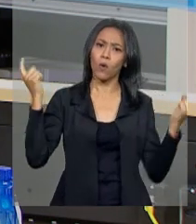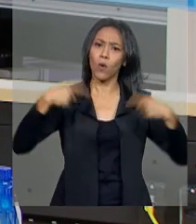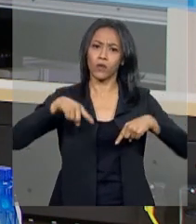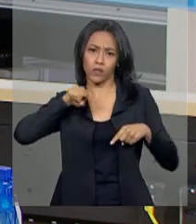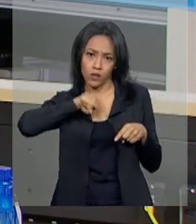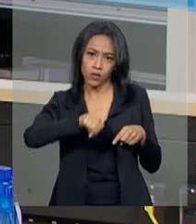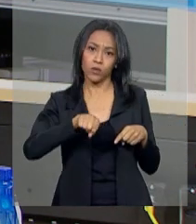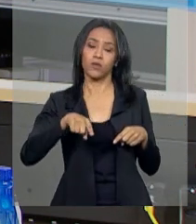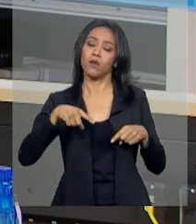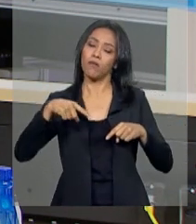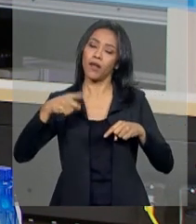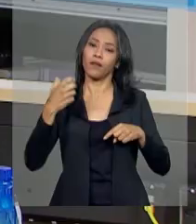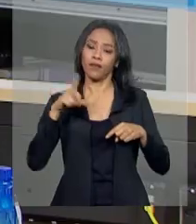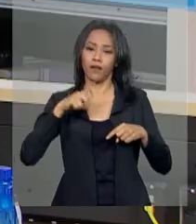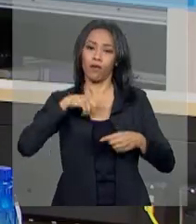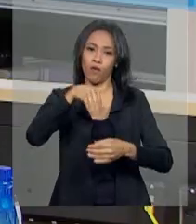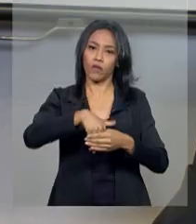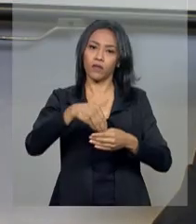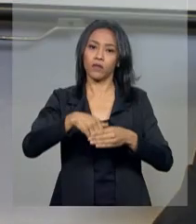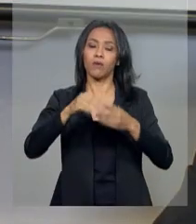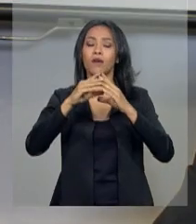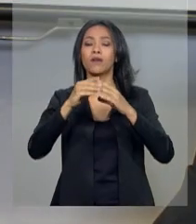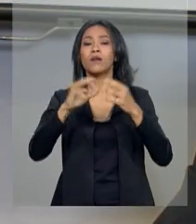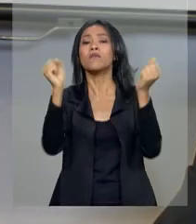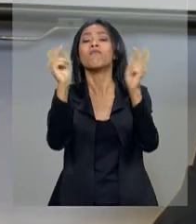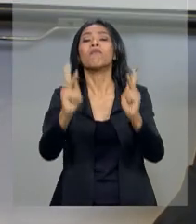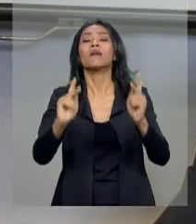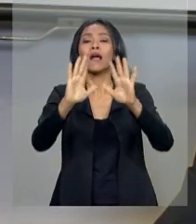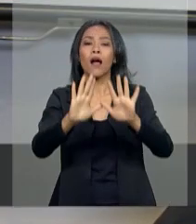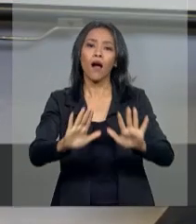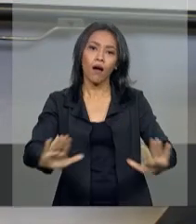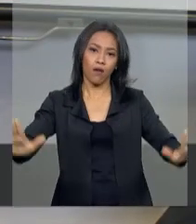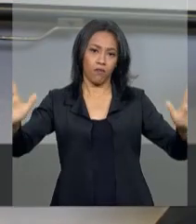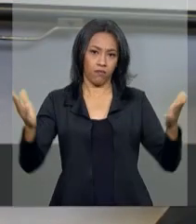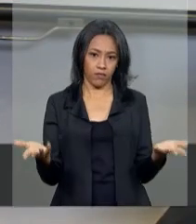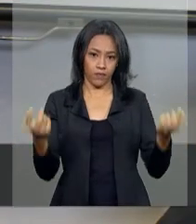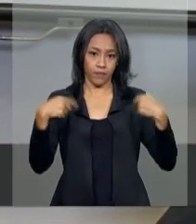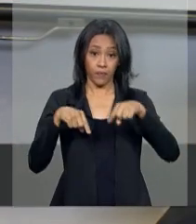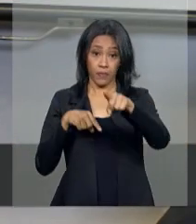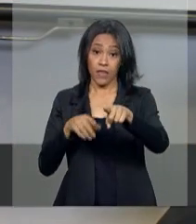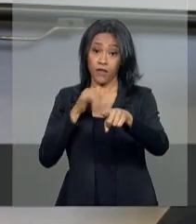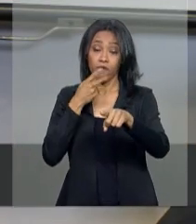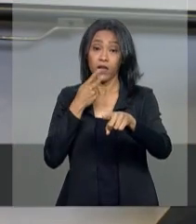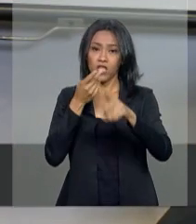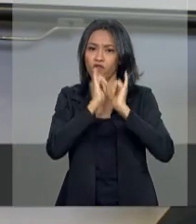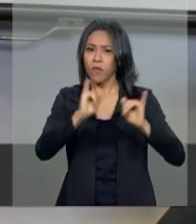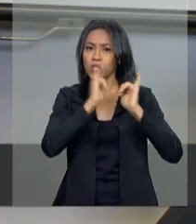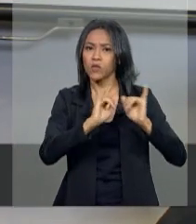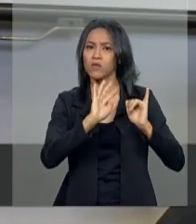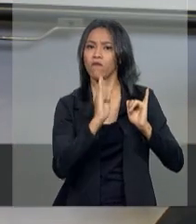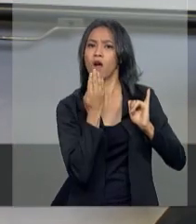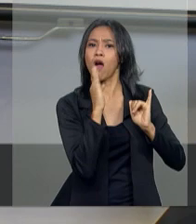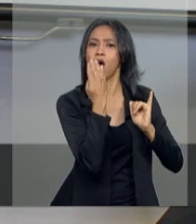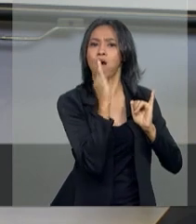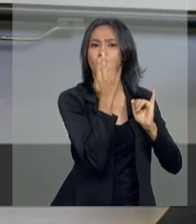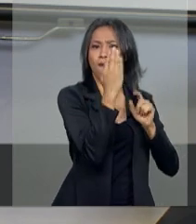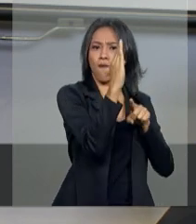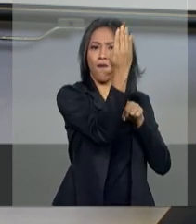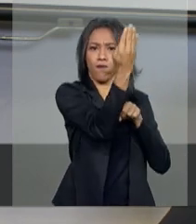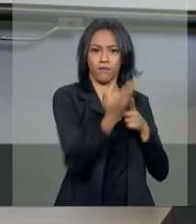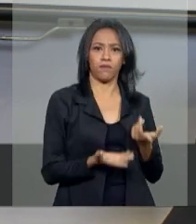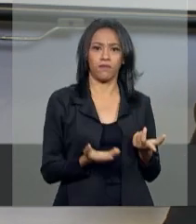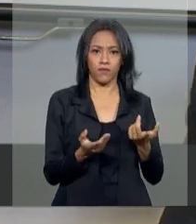uma eleição mais tranquila e segura. A questão dos chamados fake news, que tem,